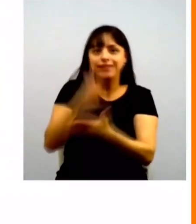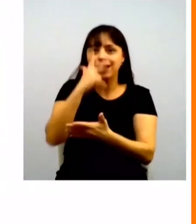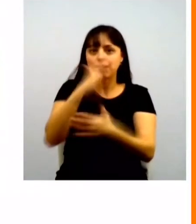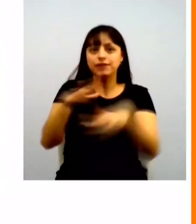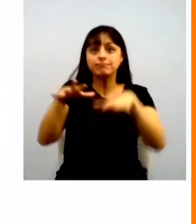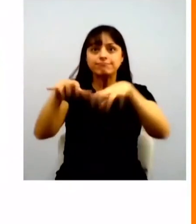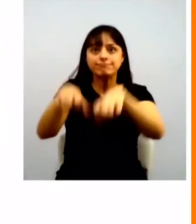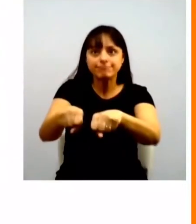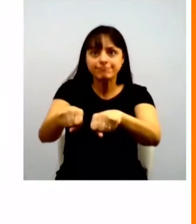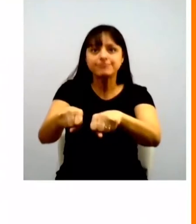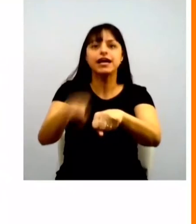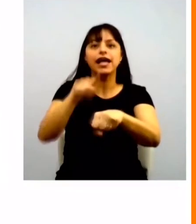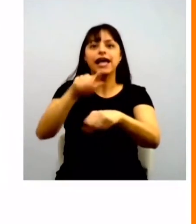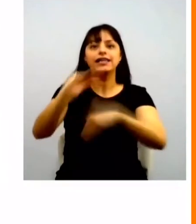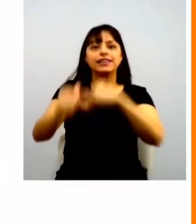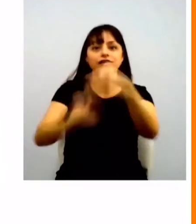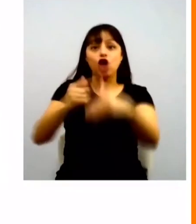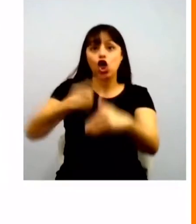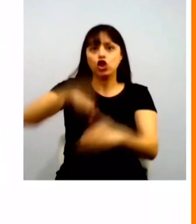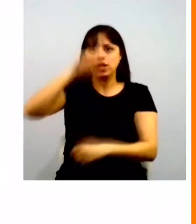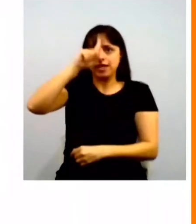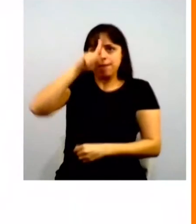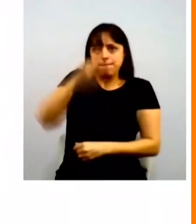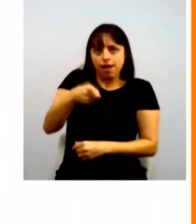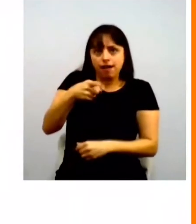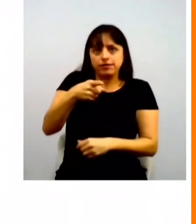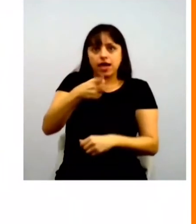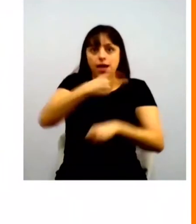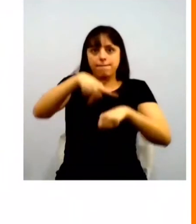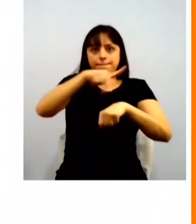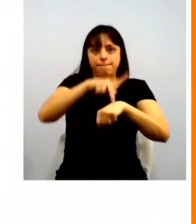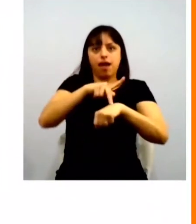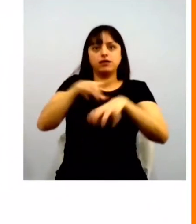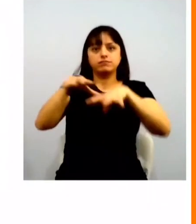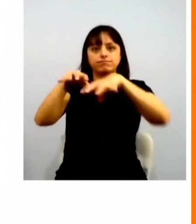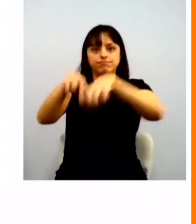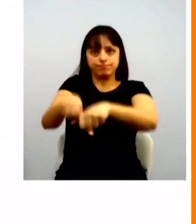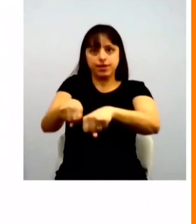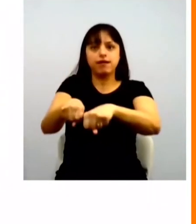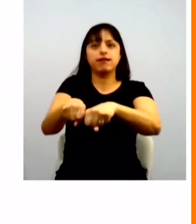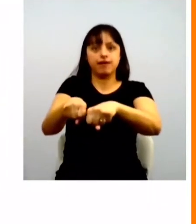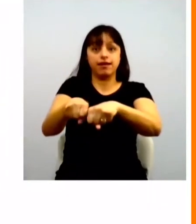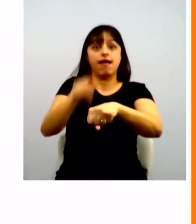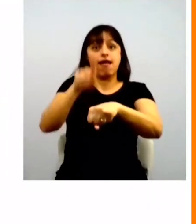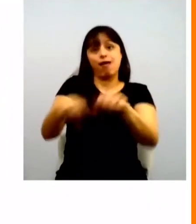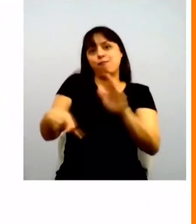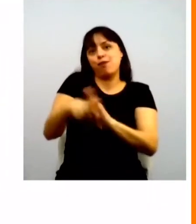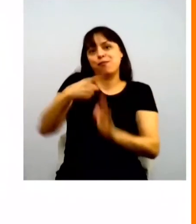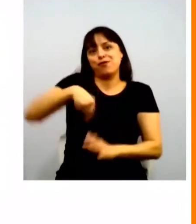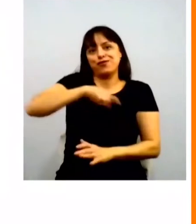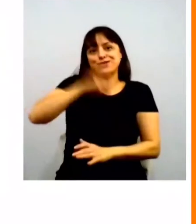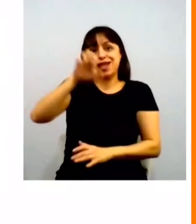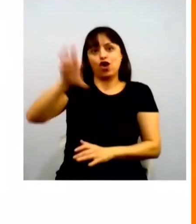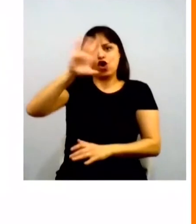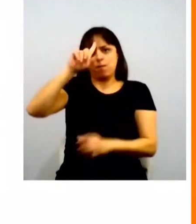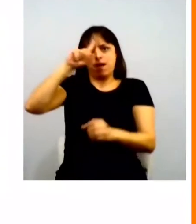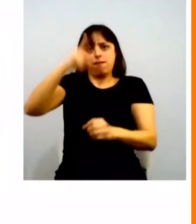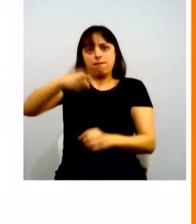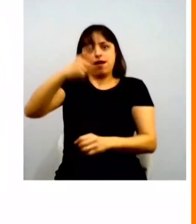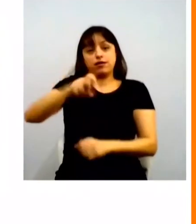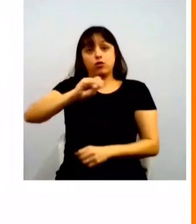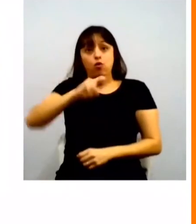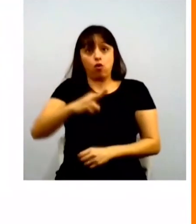desenvolvimento é o que nós exportamos, colocamos uma visão, às vezes, eurocentrista ou às vezes, muito economicista, sem ter em conta